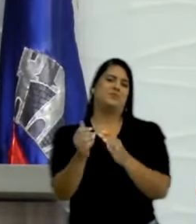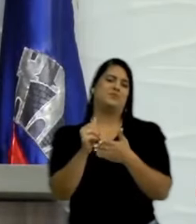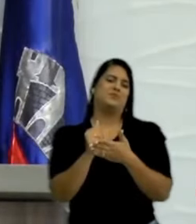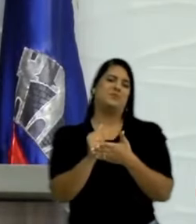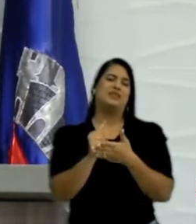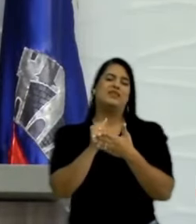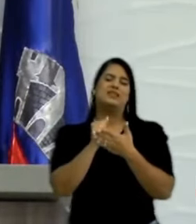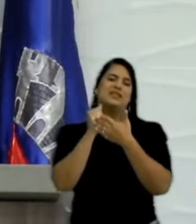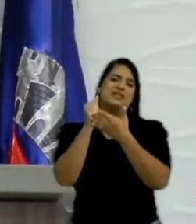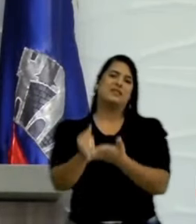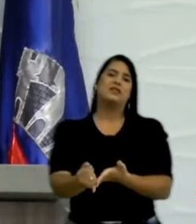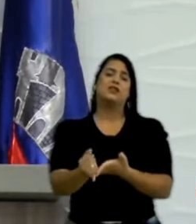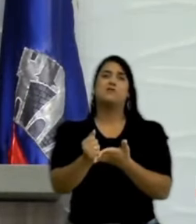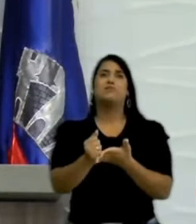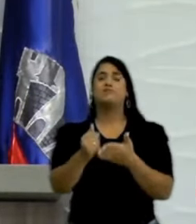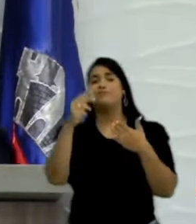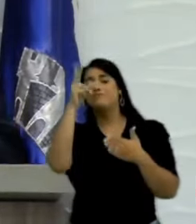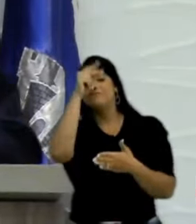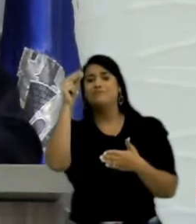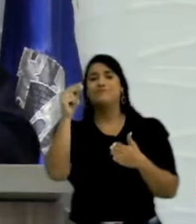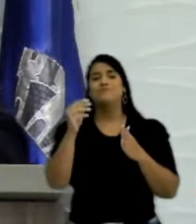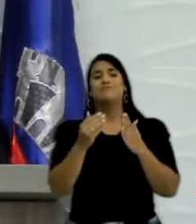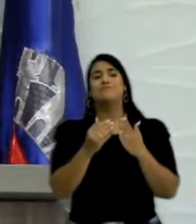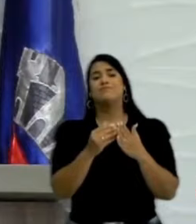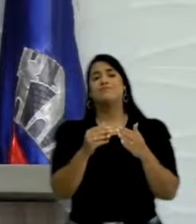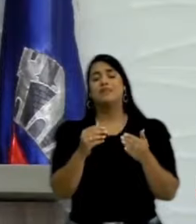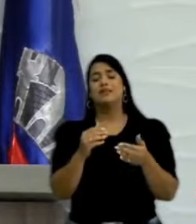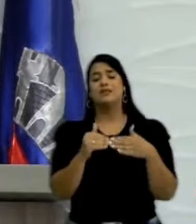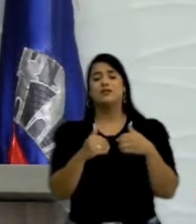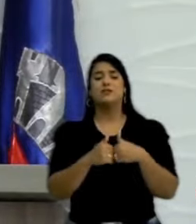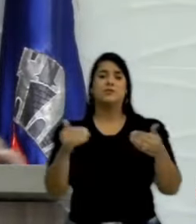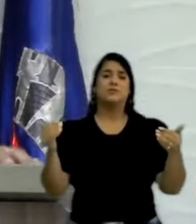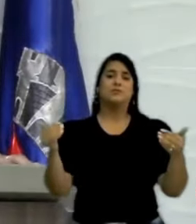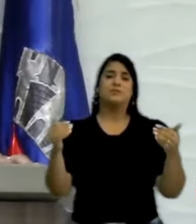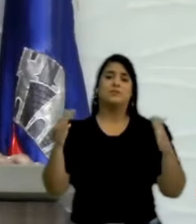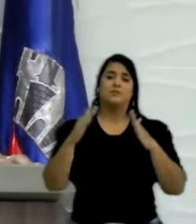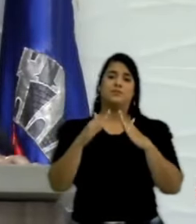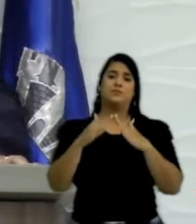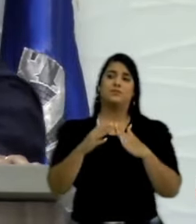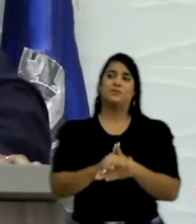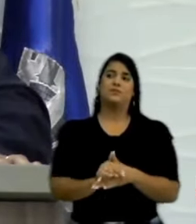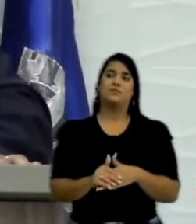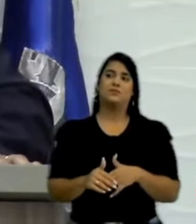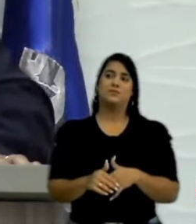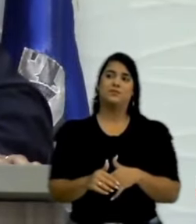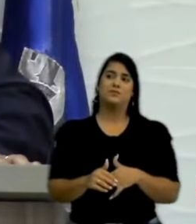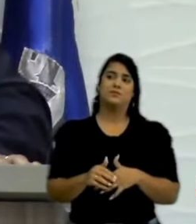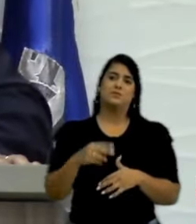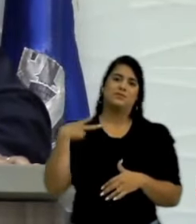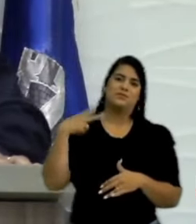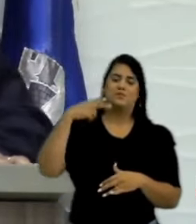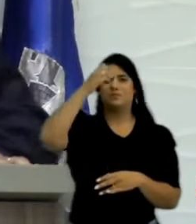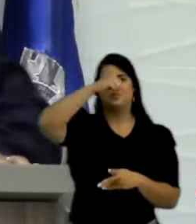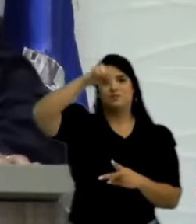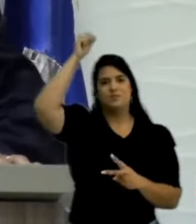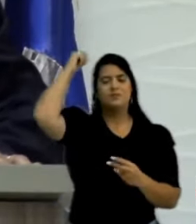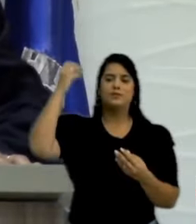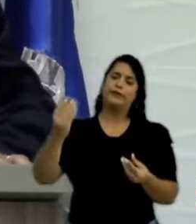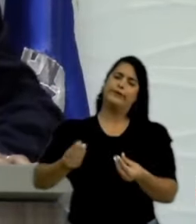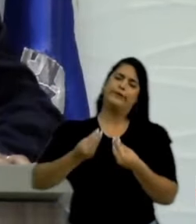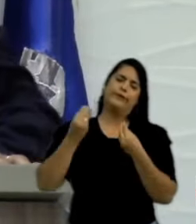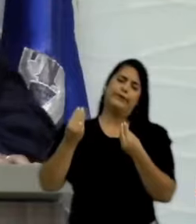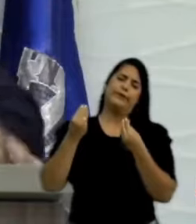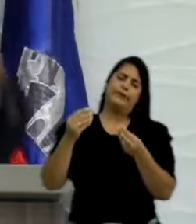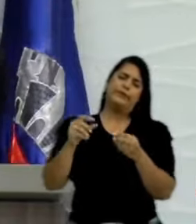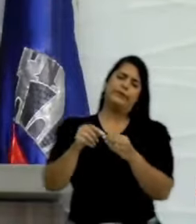que abrisse aquela casa. Fui na onda do vereador Cid Clay. Mas Cid Clay, como é que eu fui mais tu fazer um